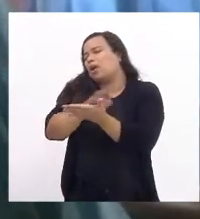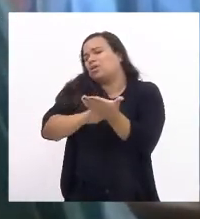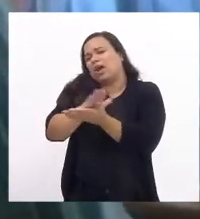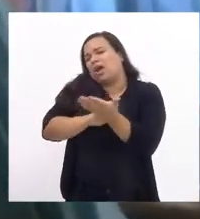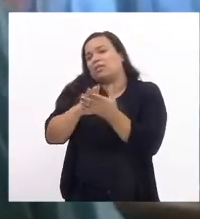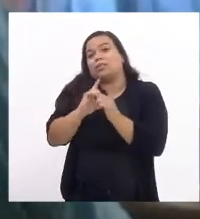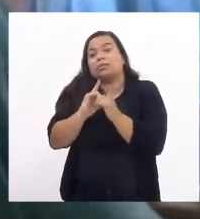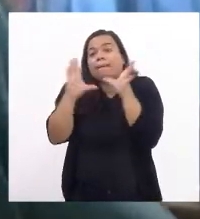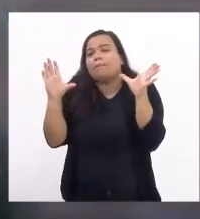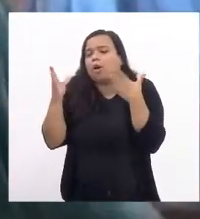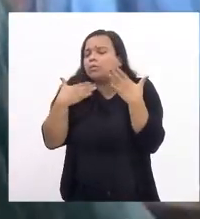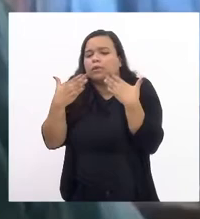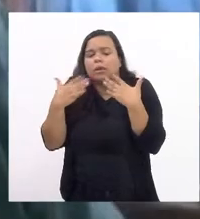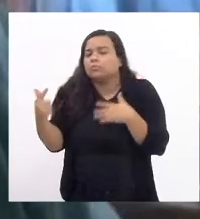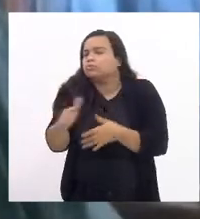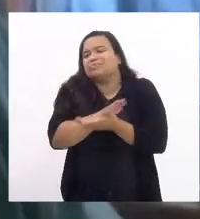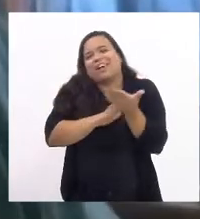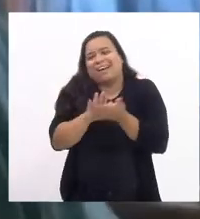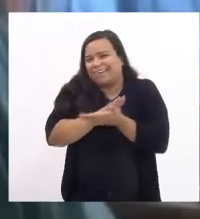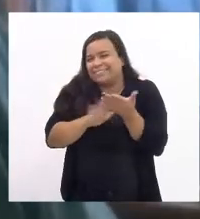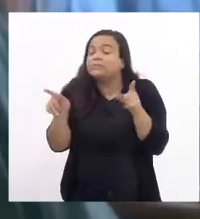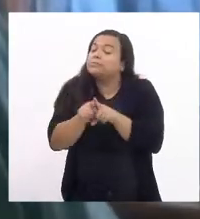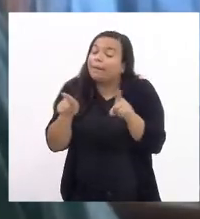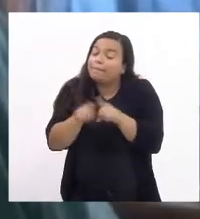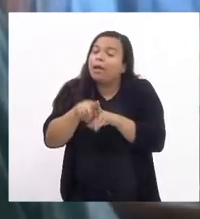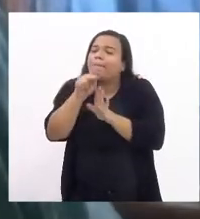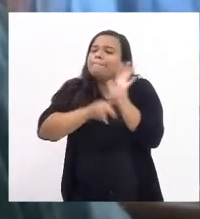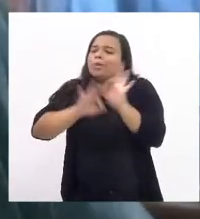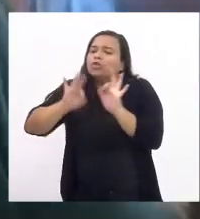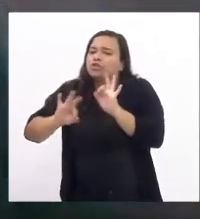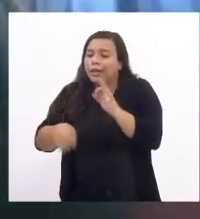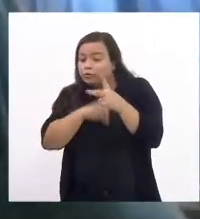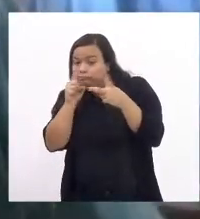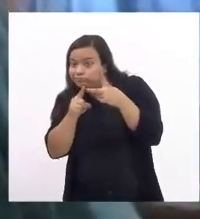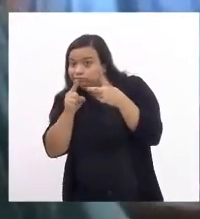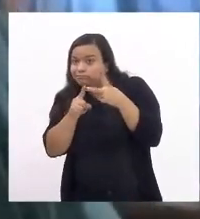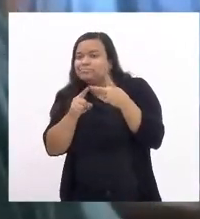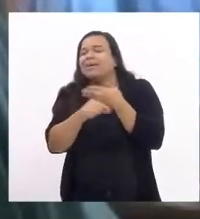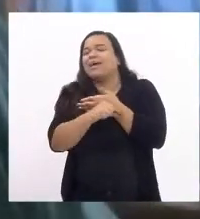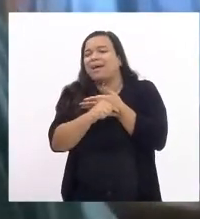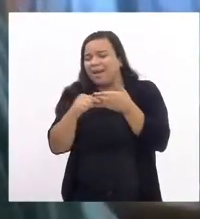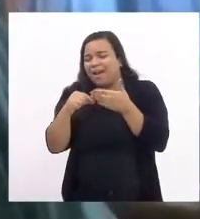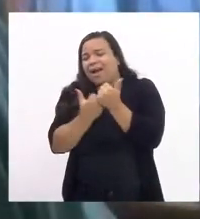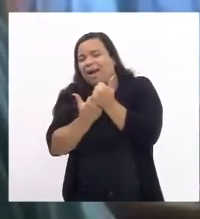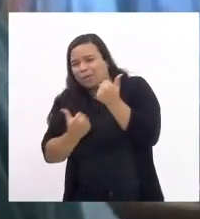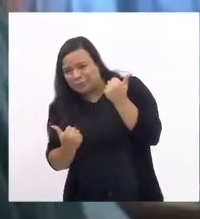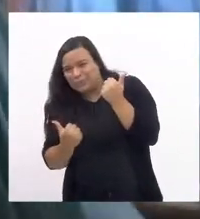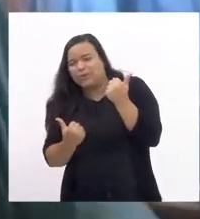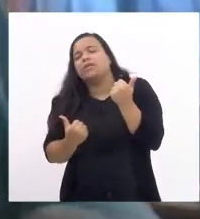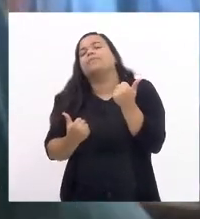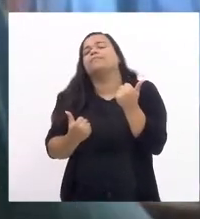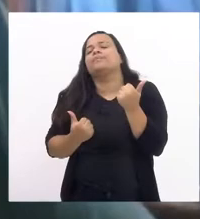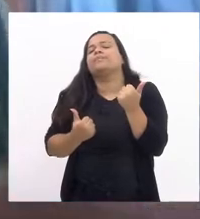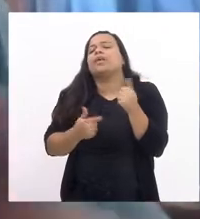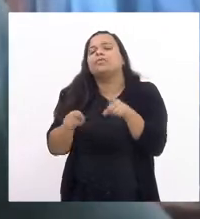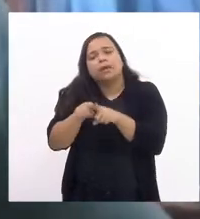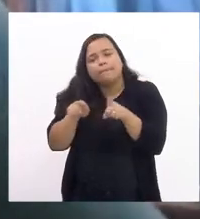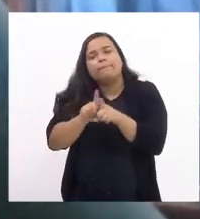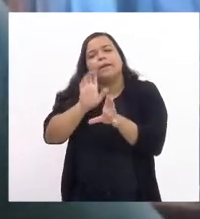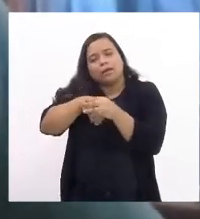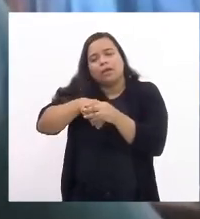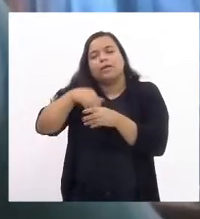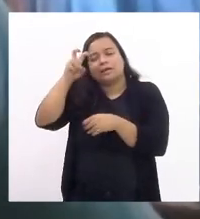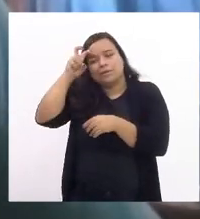o outro projeto, também de nossa coautoria, que também será votado na quinta-feira, é o que garante